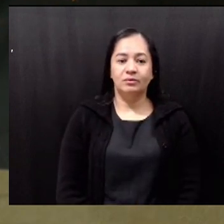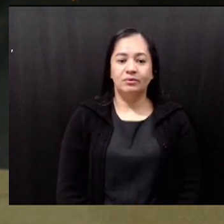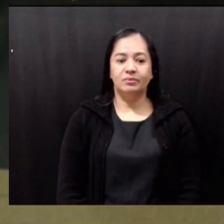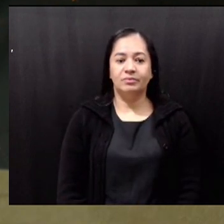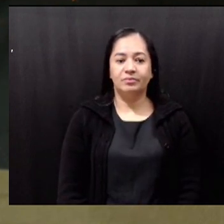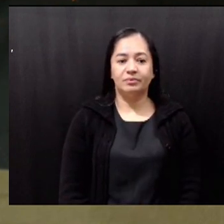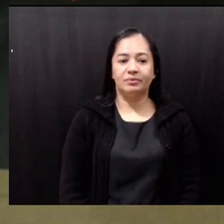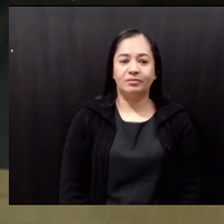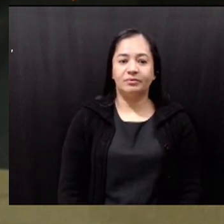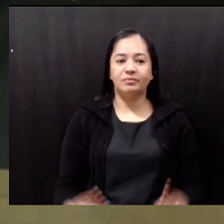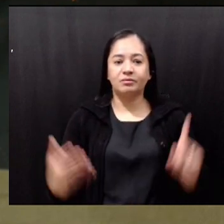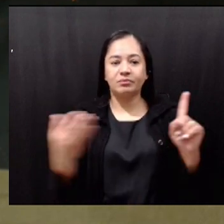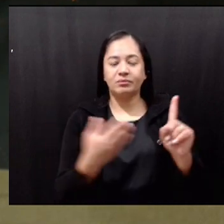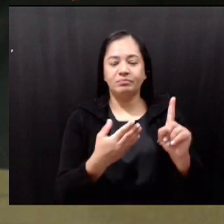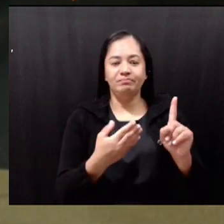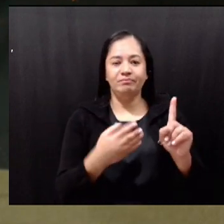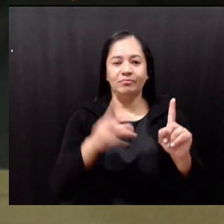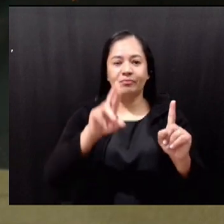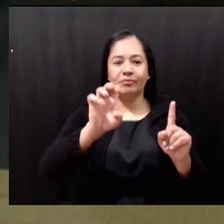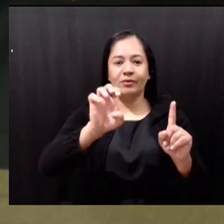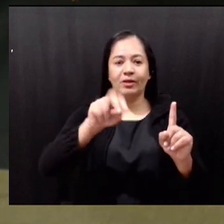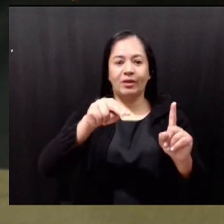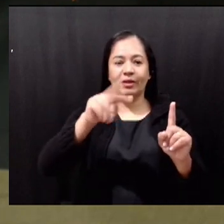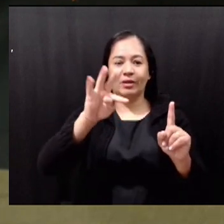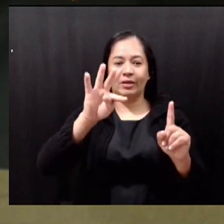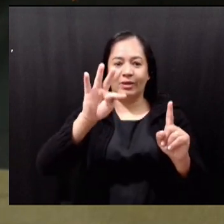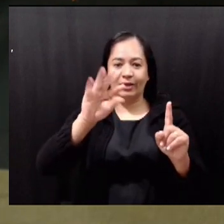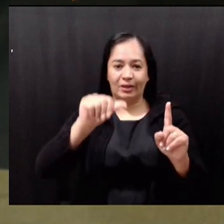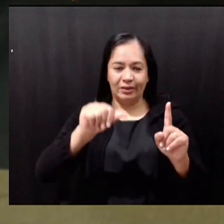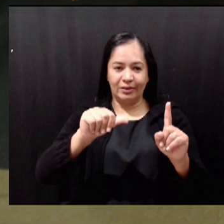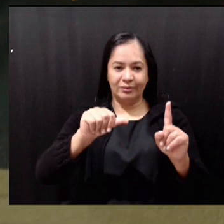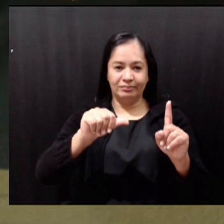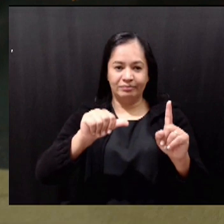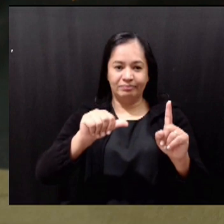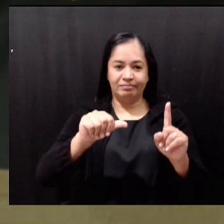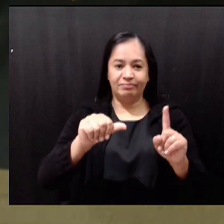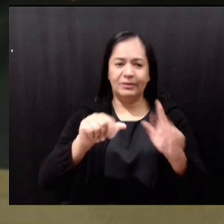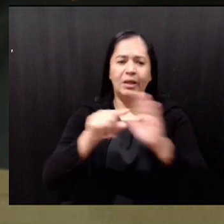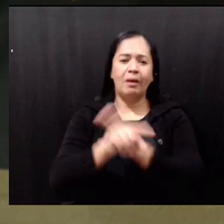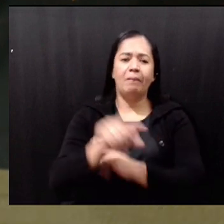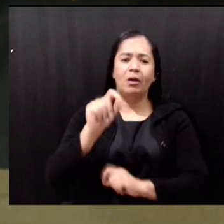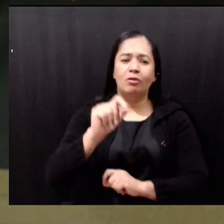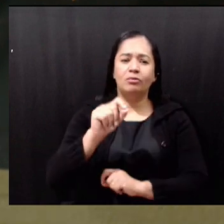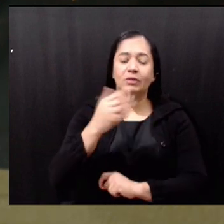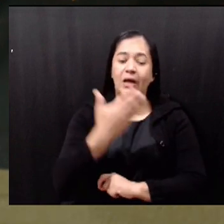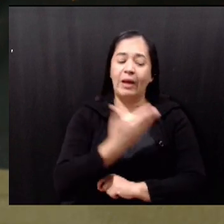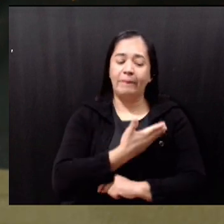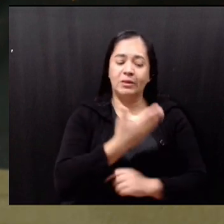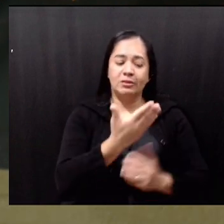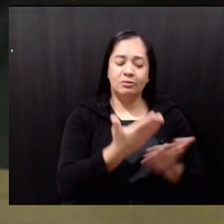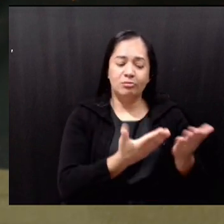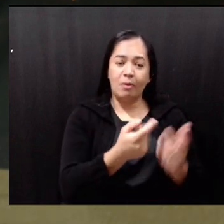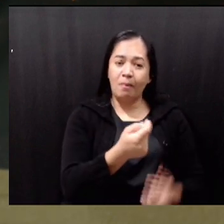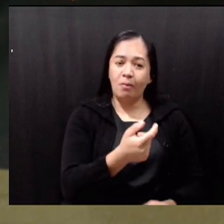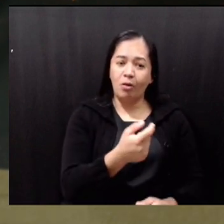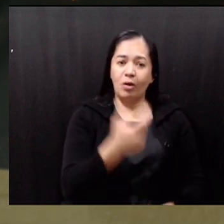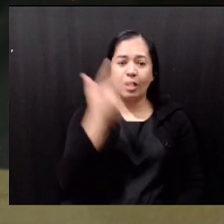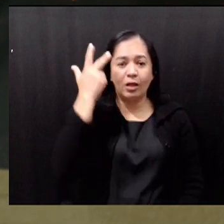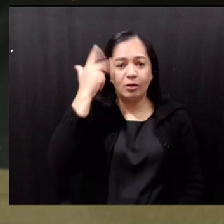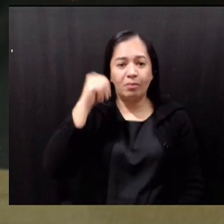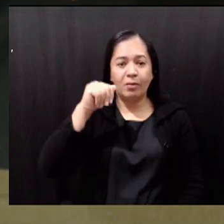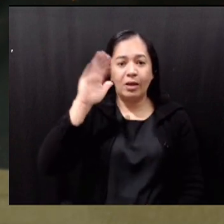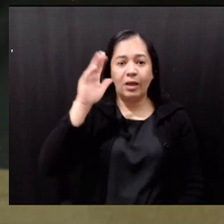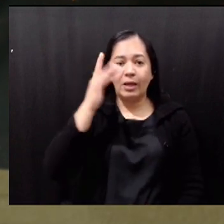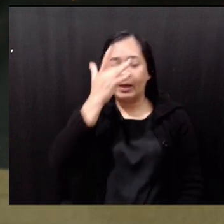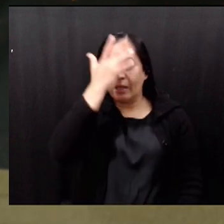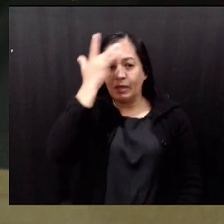Vamos lá. Renata Lima, do Parque Prado. A amizade de baixa manutenção é mais comum em pessoas